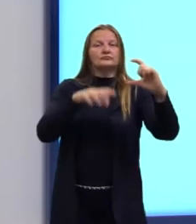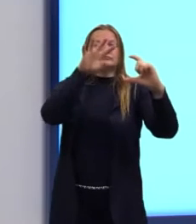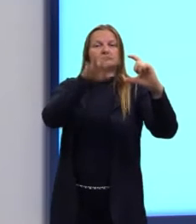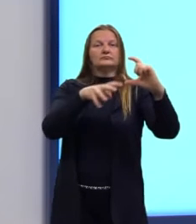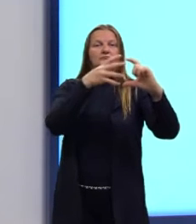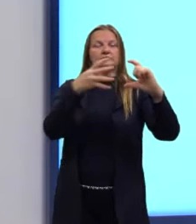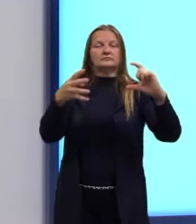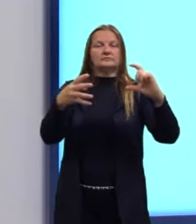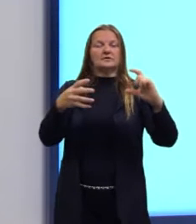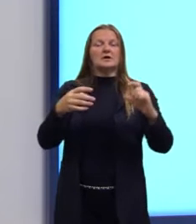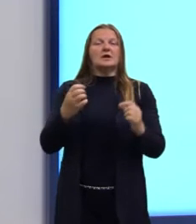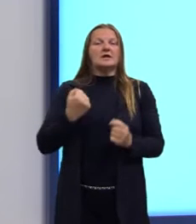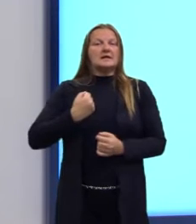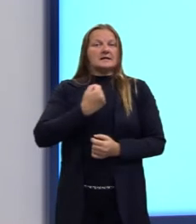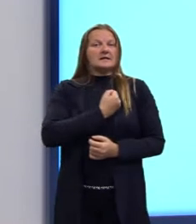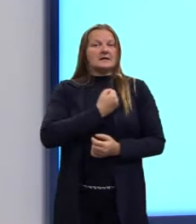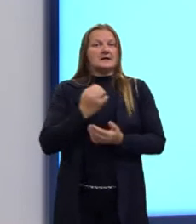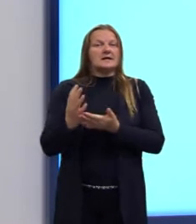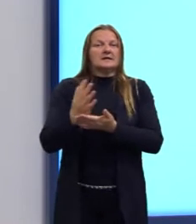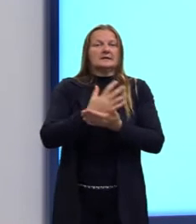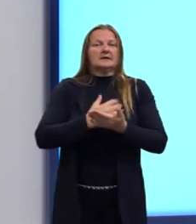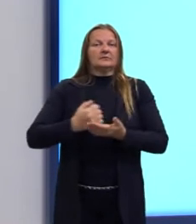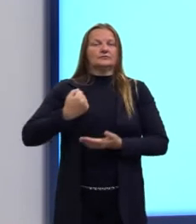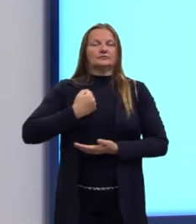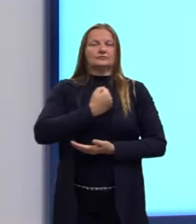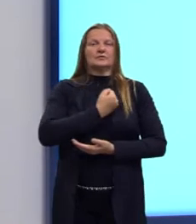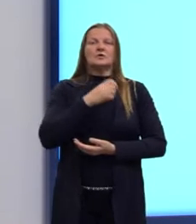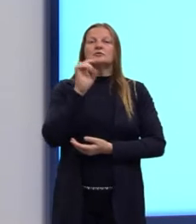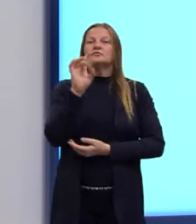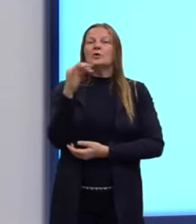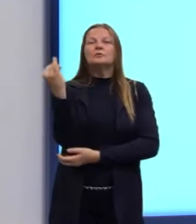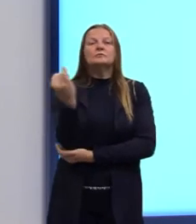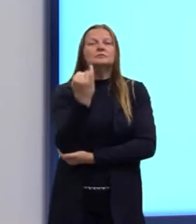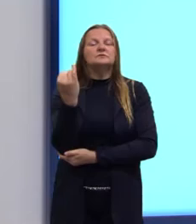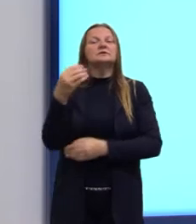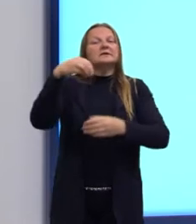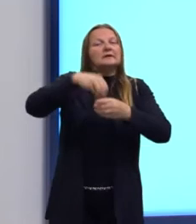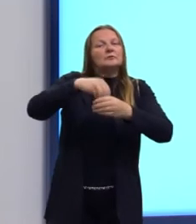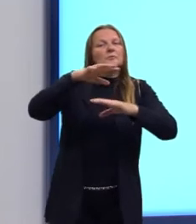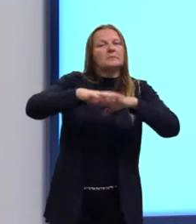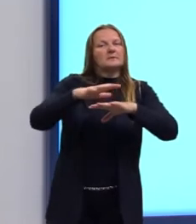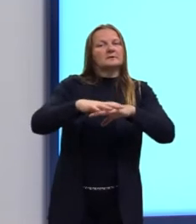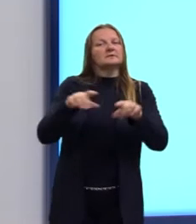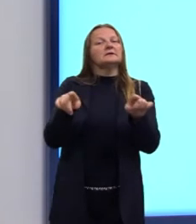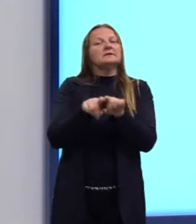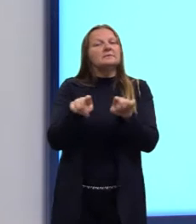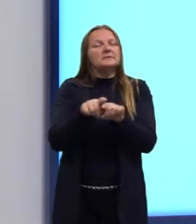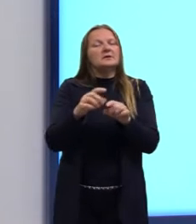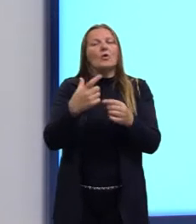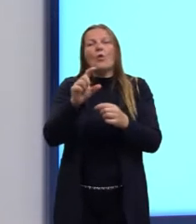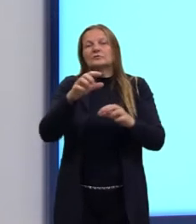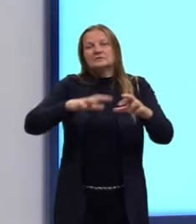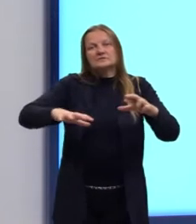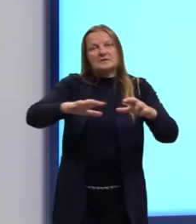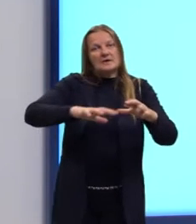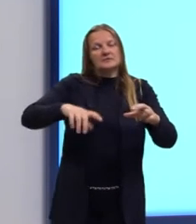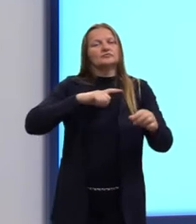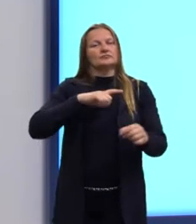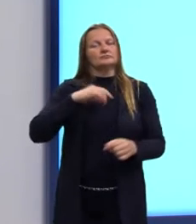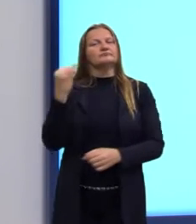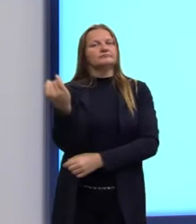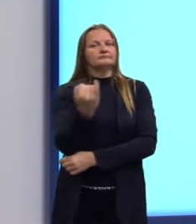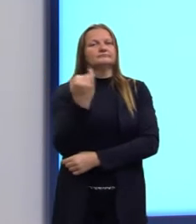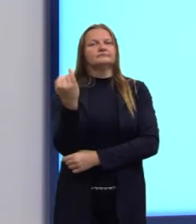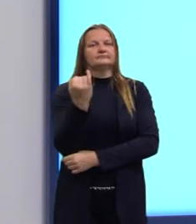por isso o conceito de Matriz não é só importante na matemática mas também em outras áreas Já